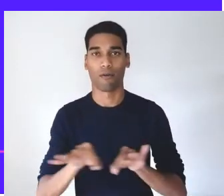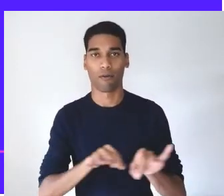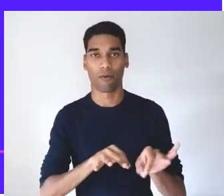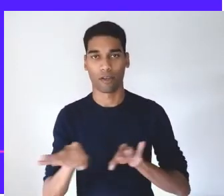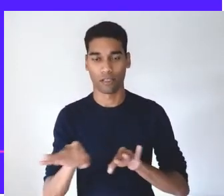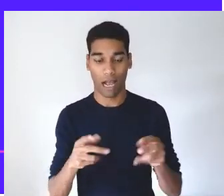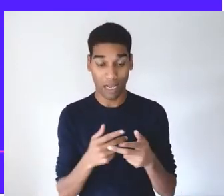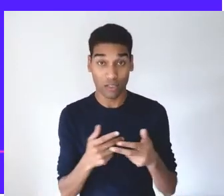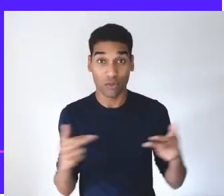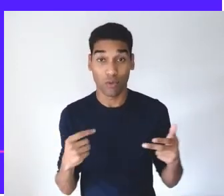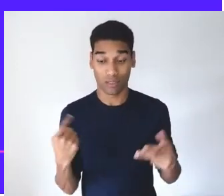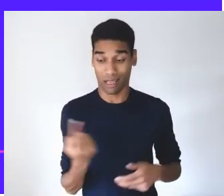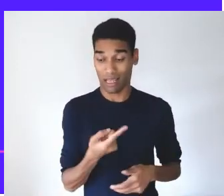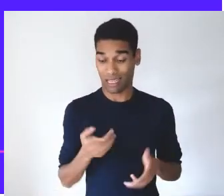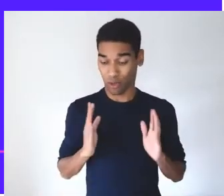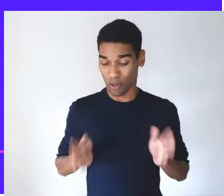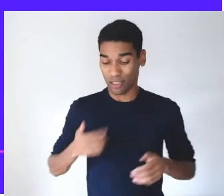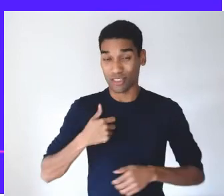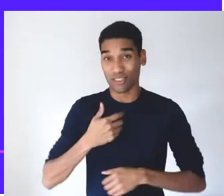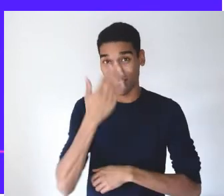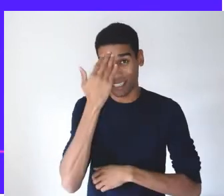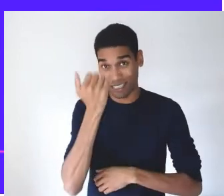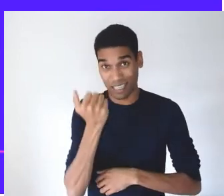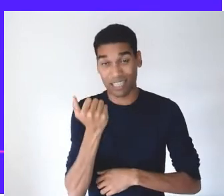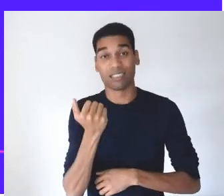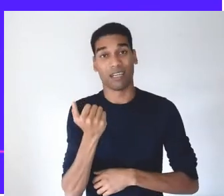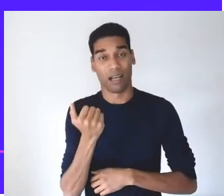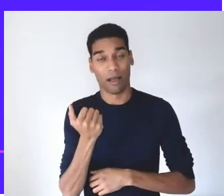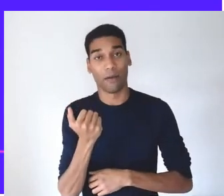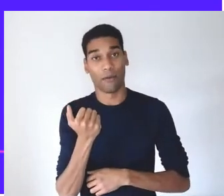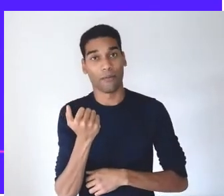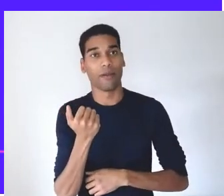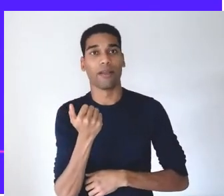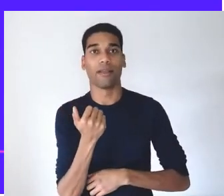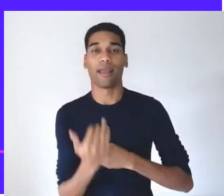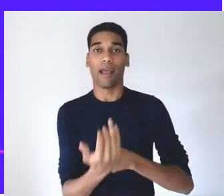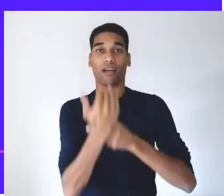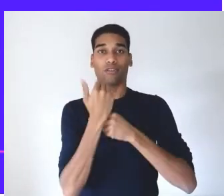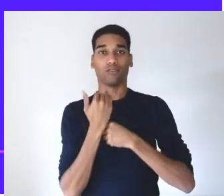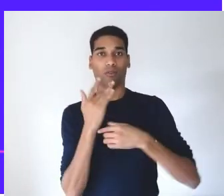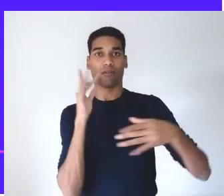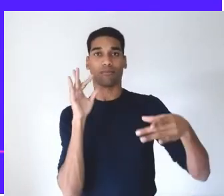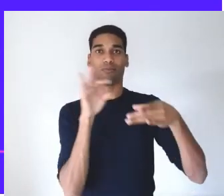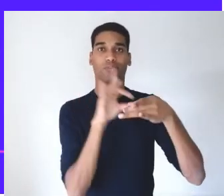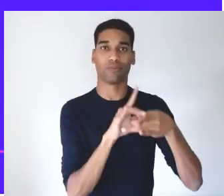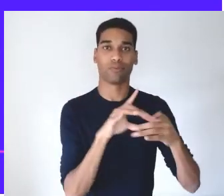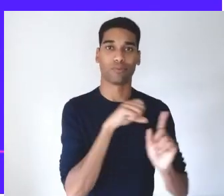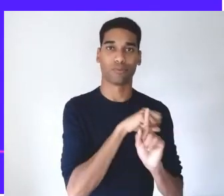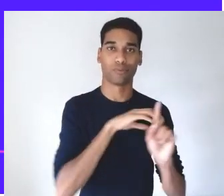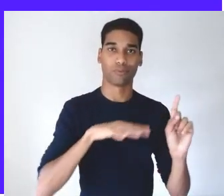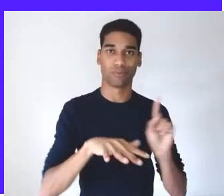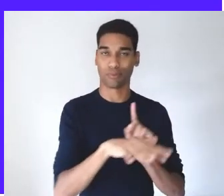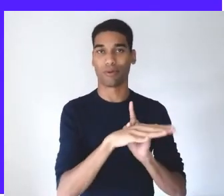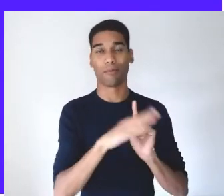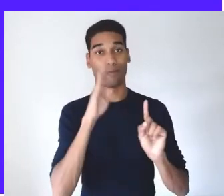a nos conectar com a audiência para temas como o da desigualdade.